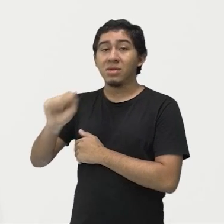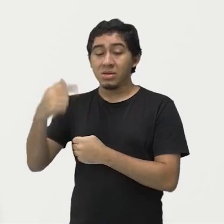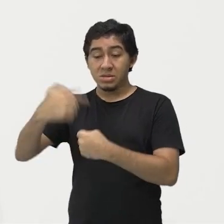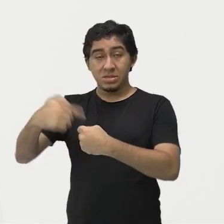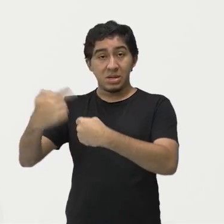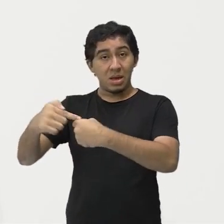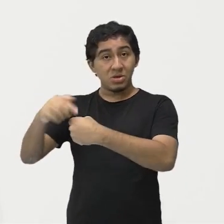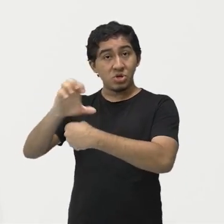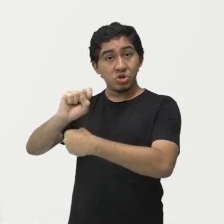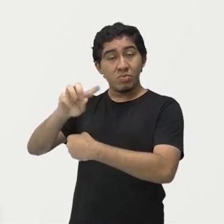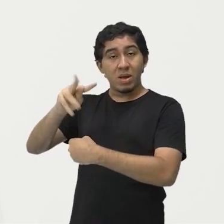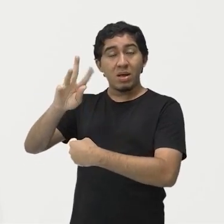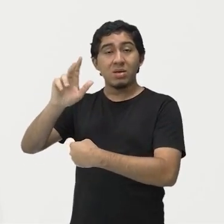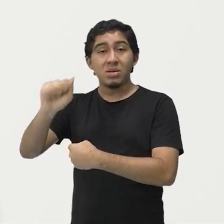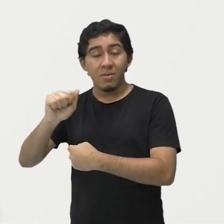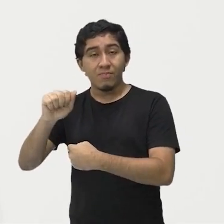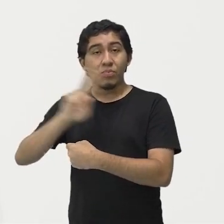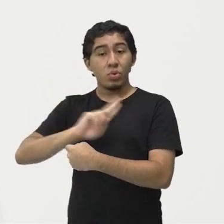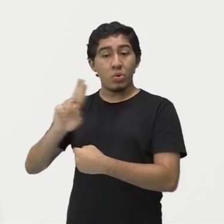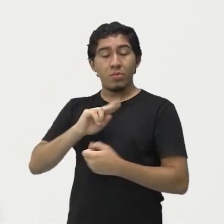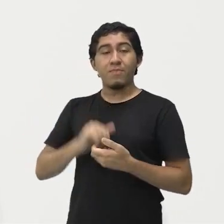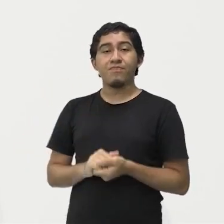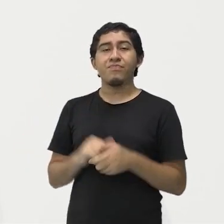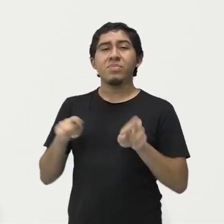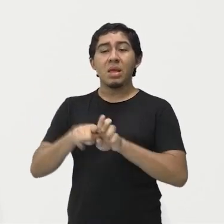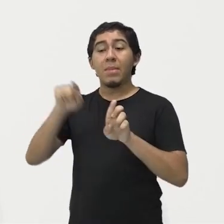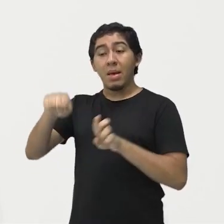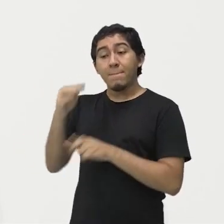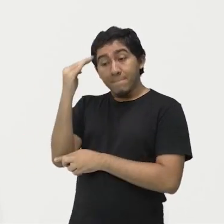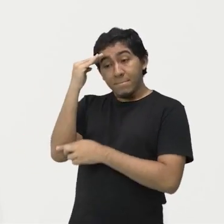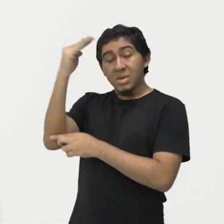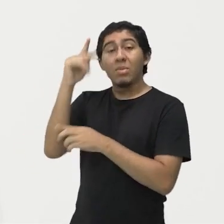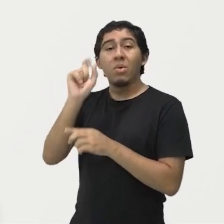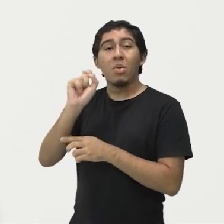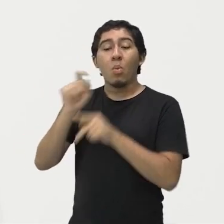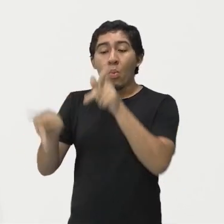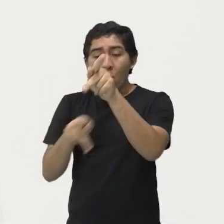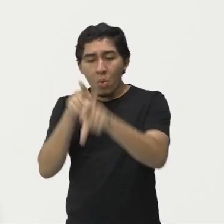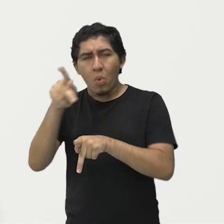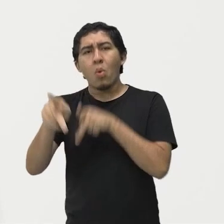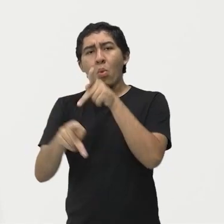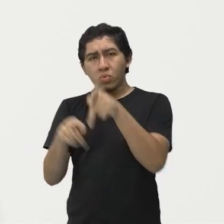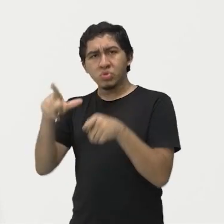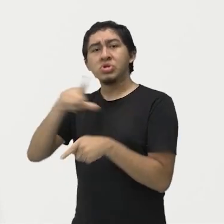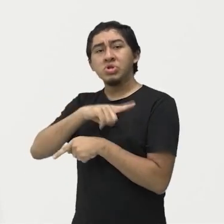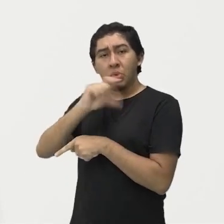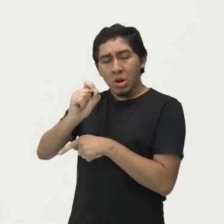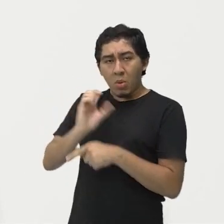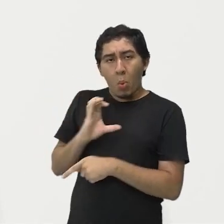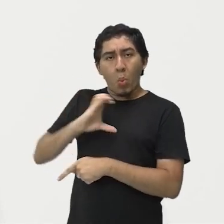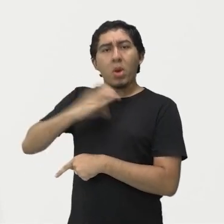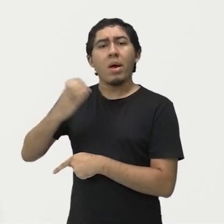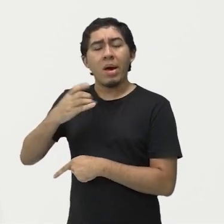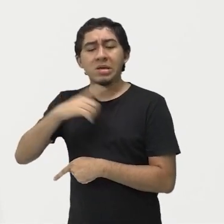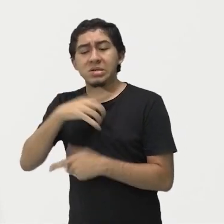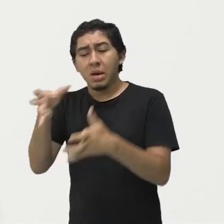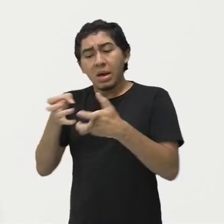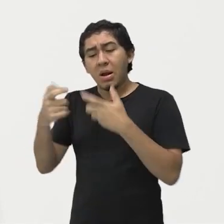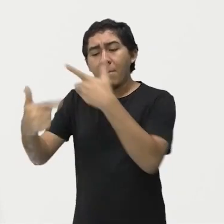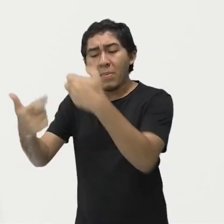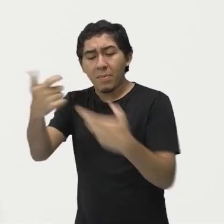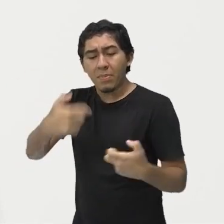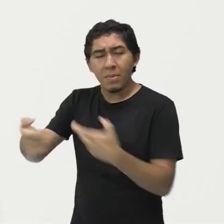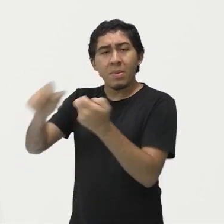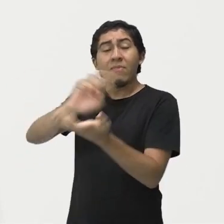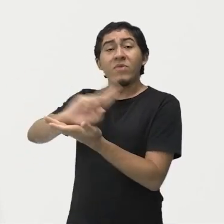muito por ser um povo guerreiro, um povo que iria batalhar, lutar com vários outros povos daquela região, conseguindo